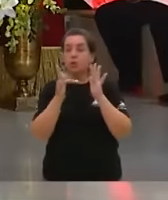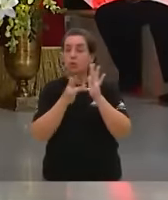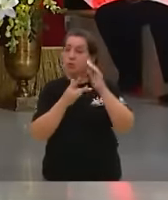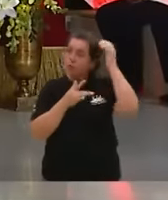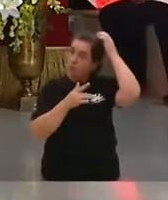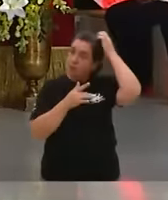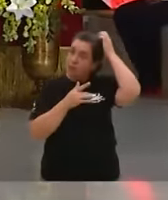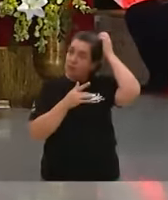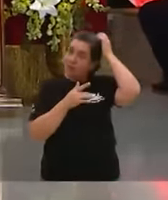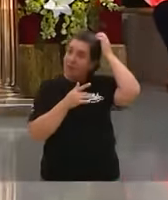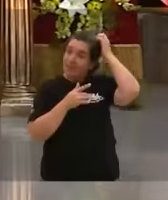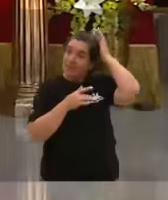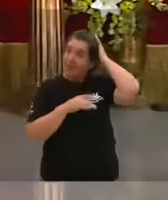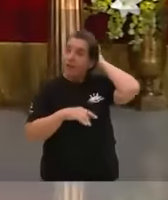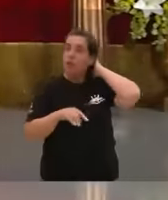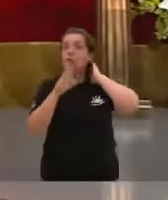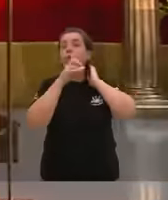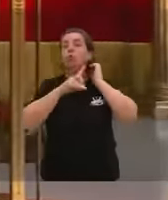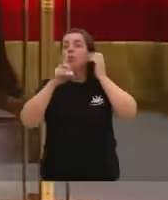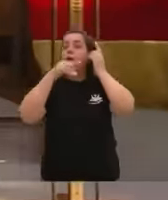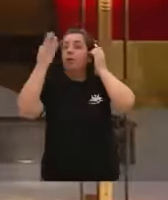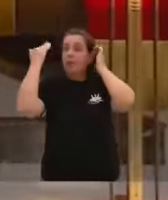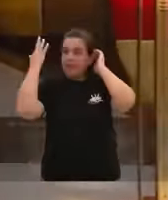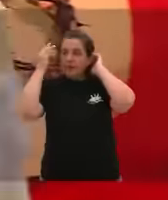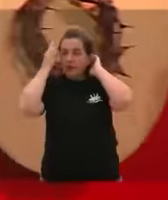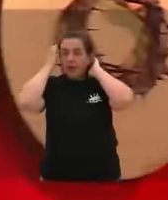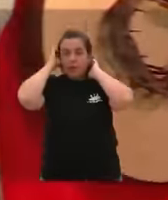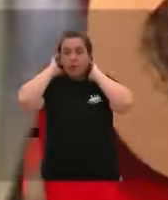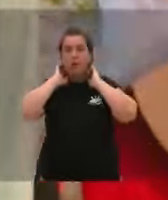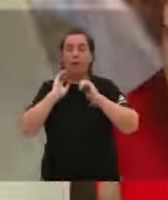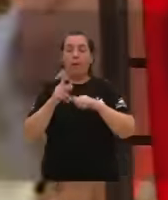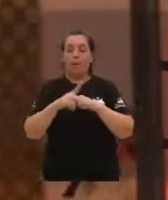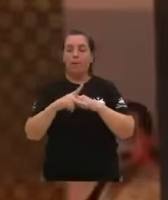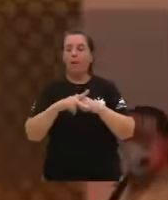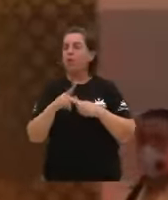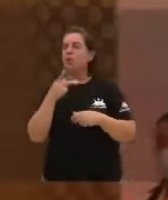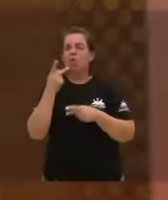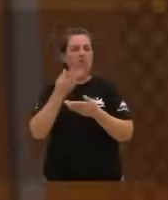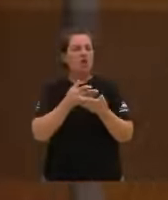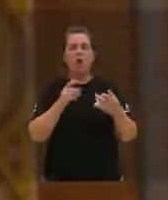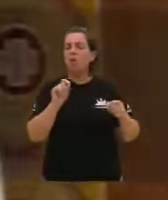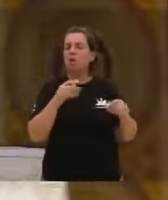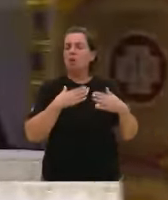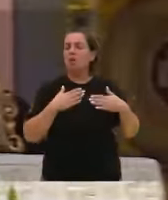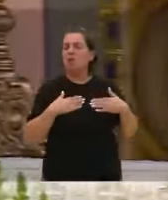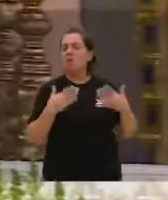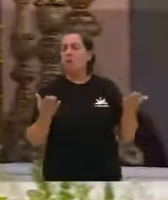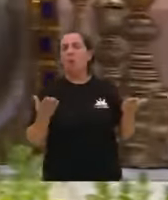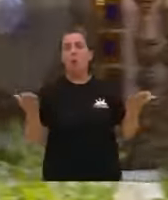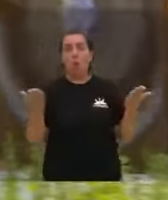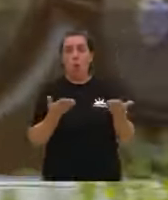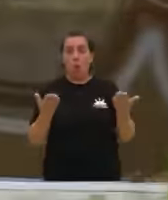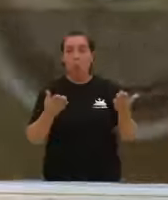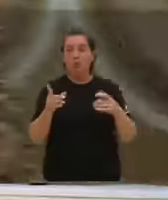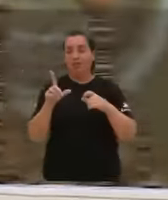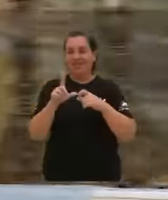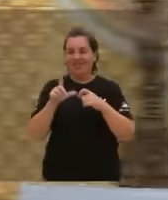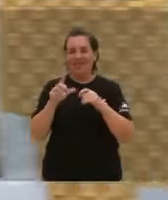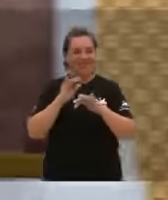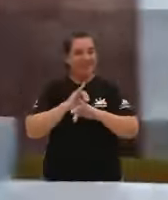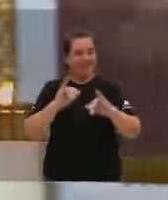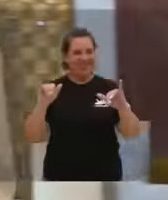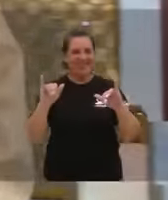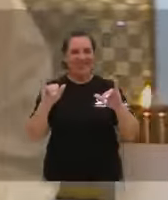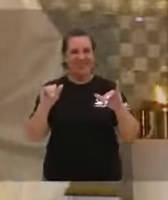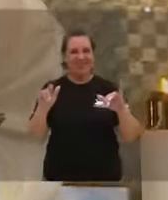impressionante. Quem acompanhou domingo passado, Pedro, o que dizem? E para você, hoje Lucas vai dizer